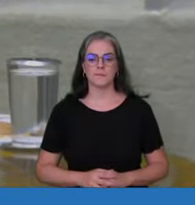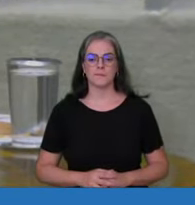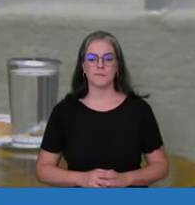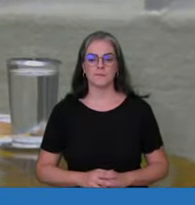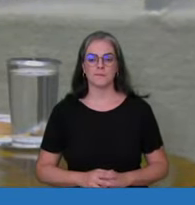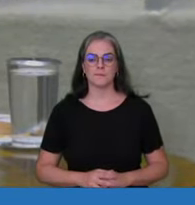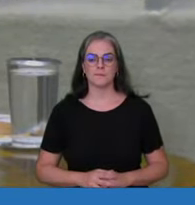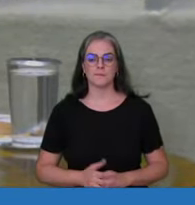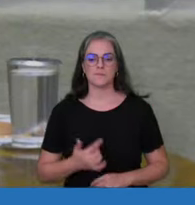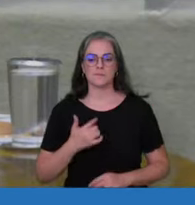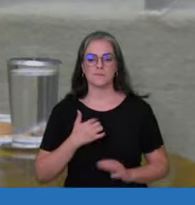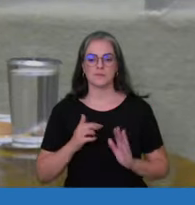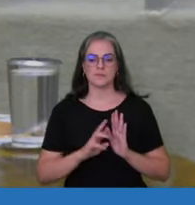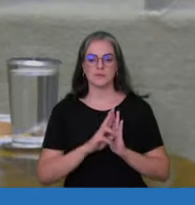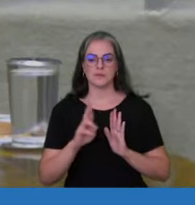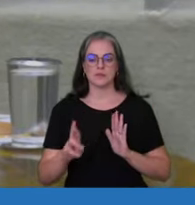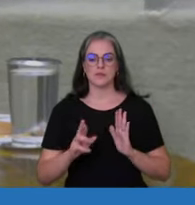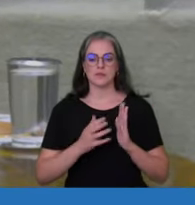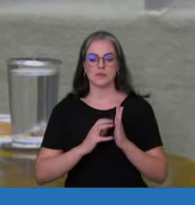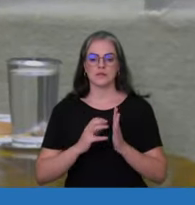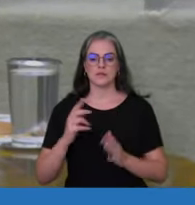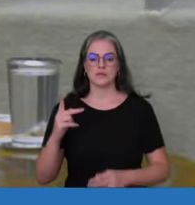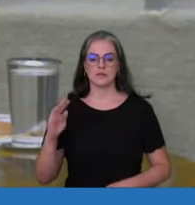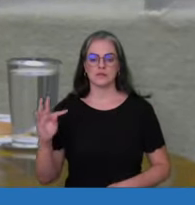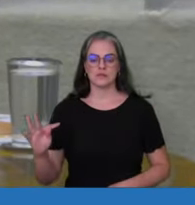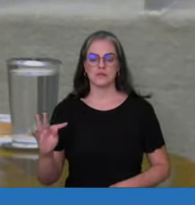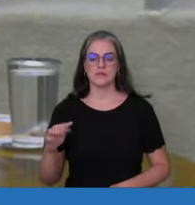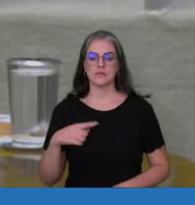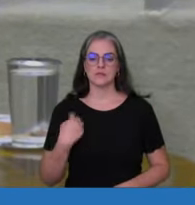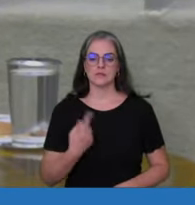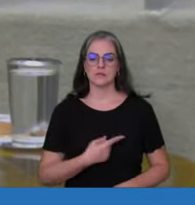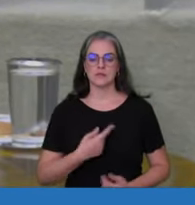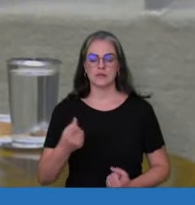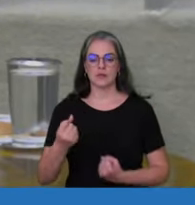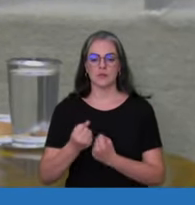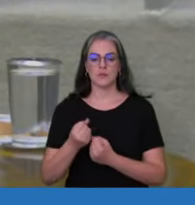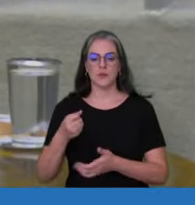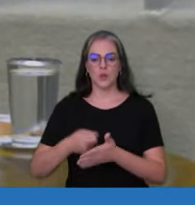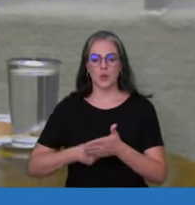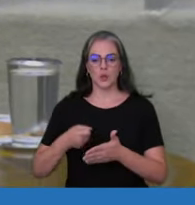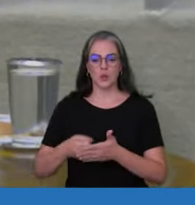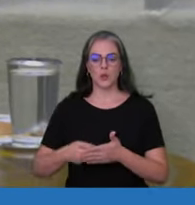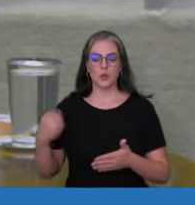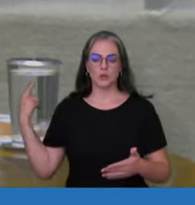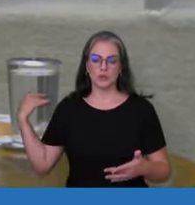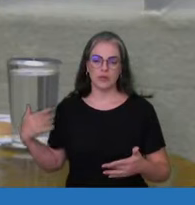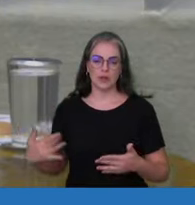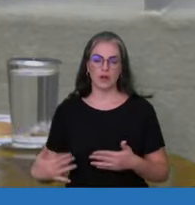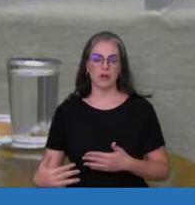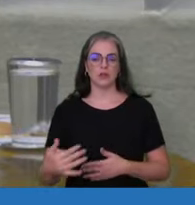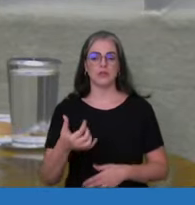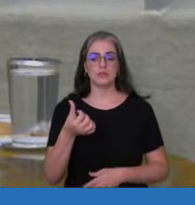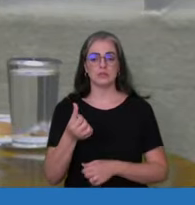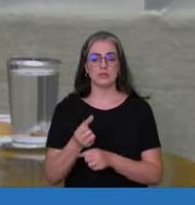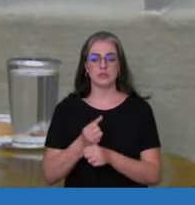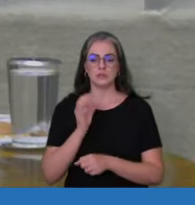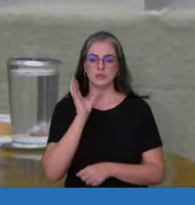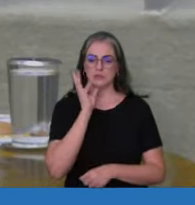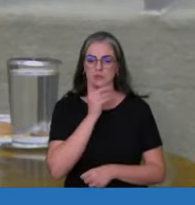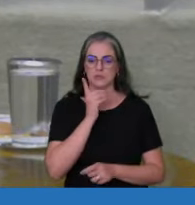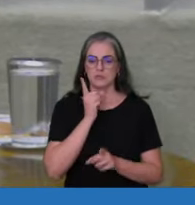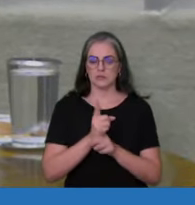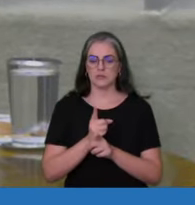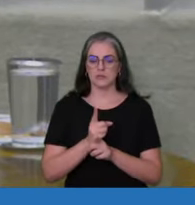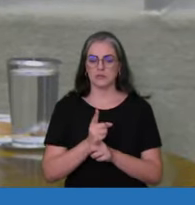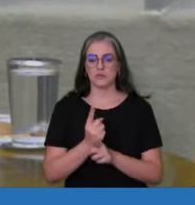dos Trabalhadores e das Trabalhadoras, a solidariedade a essa luta e a essa caminhada. Depois de 6 anos, chegamos ao final